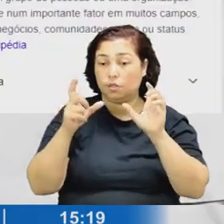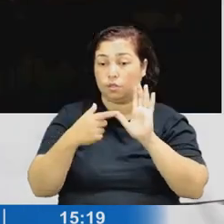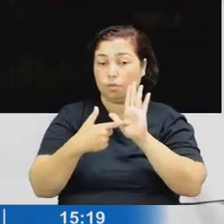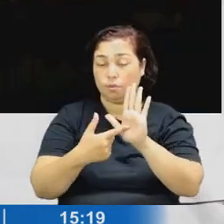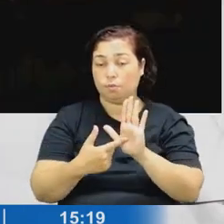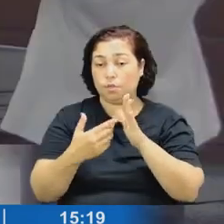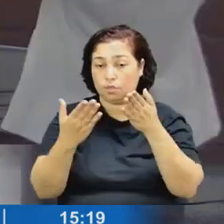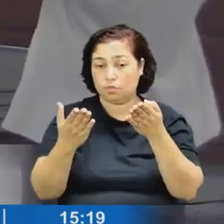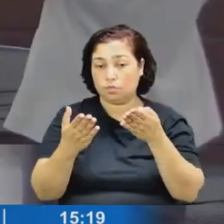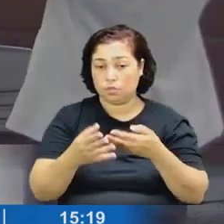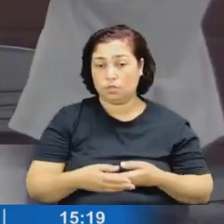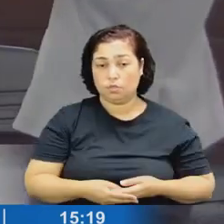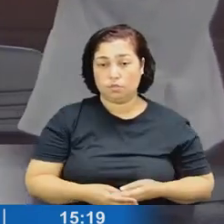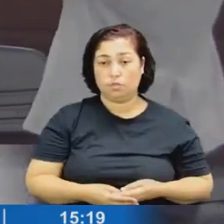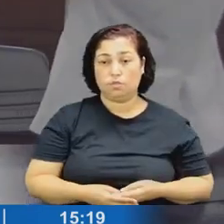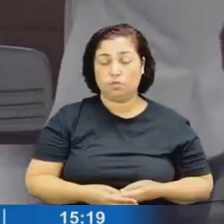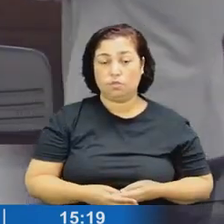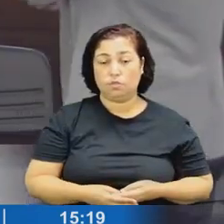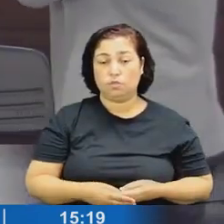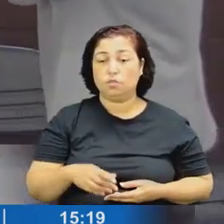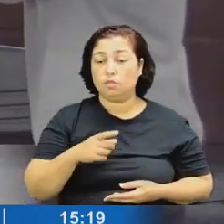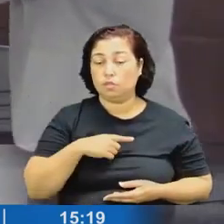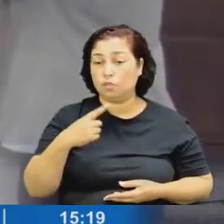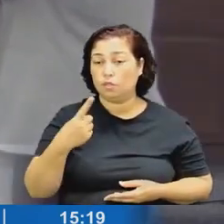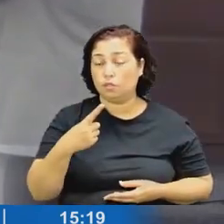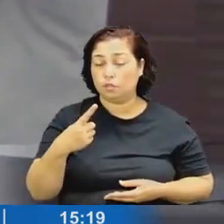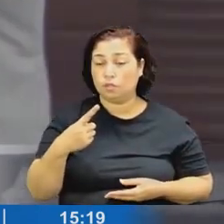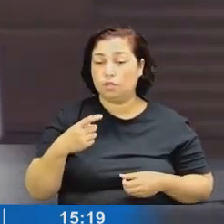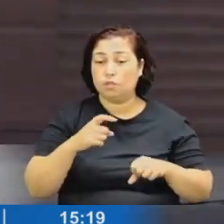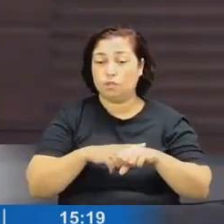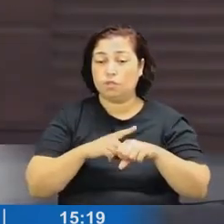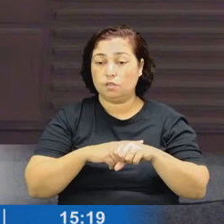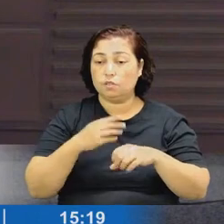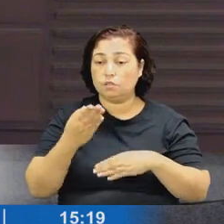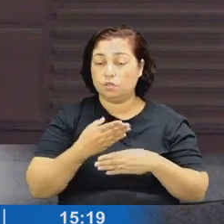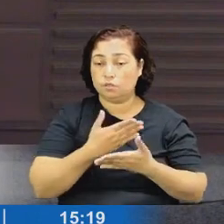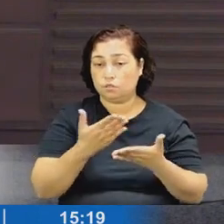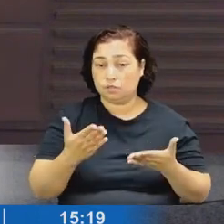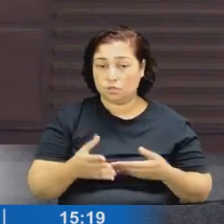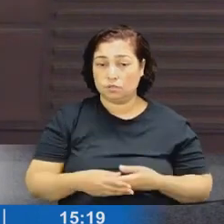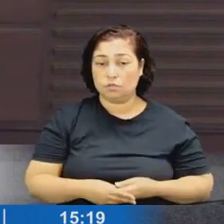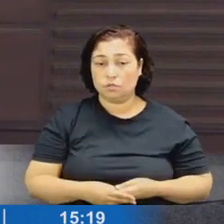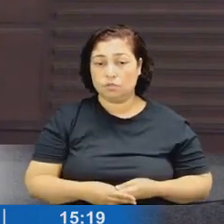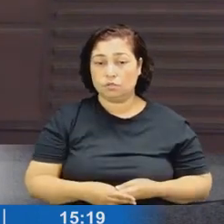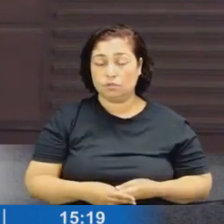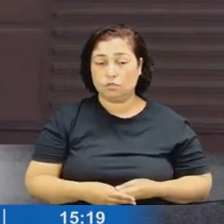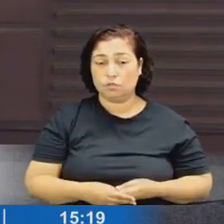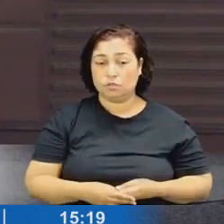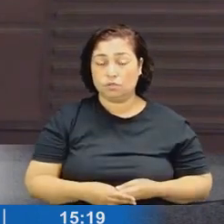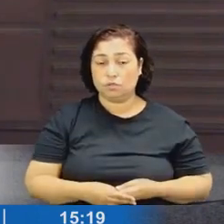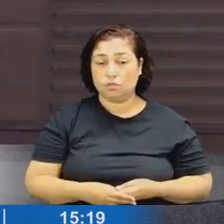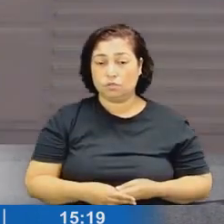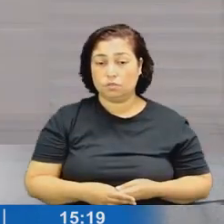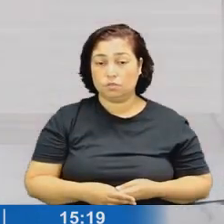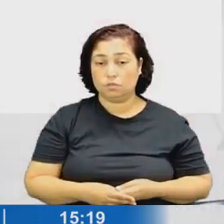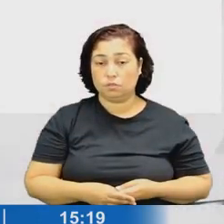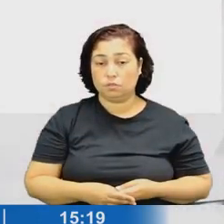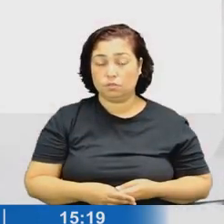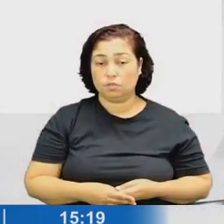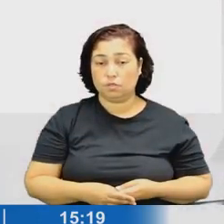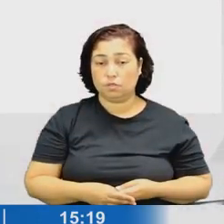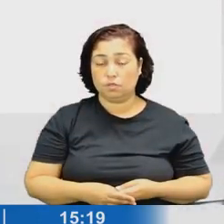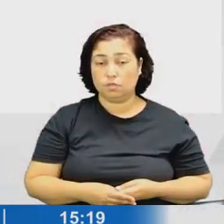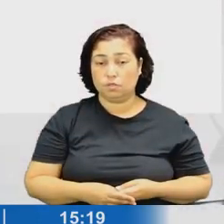tá aí tem mais uma hora e meia aí para a gente secar isso daí Olha esse exercício aqui é o seguinte como é que